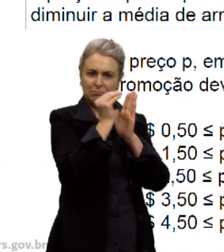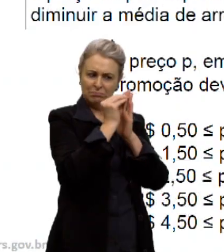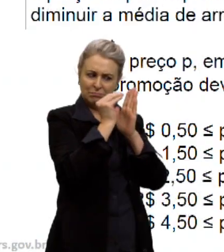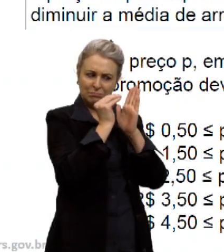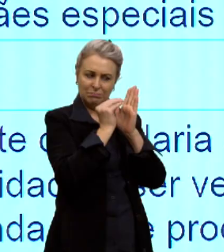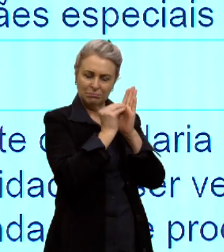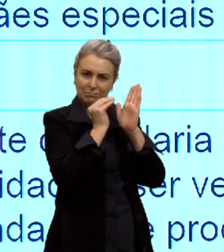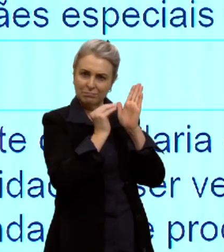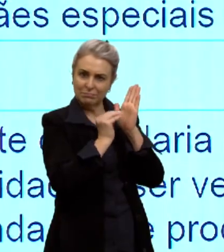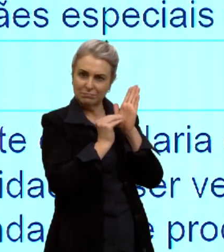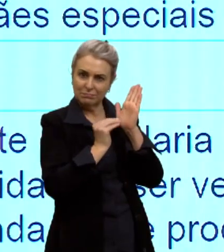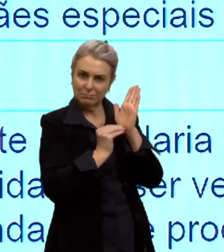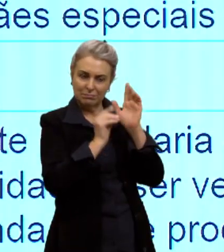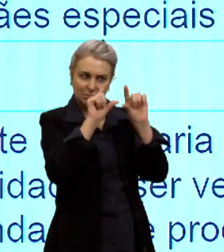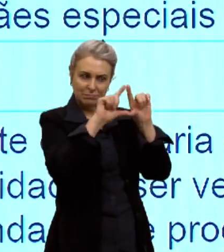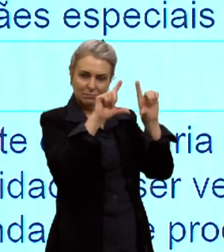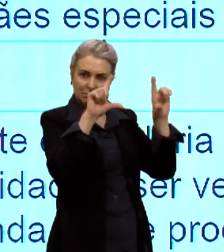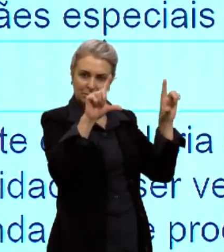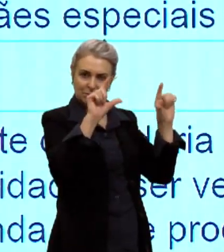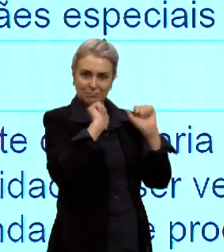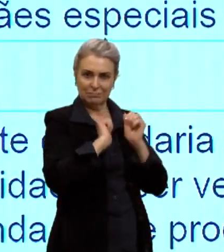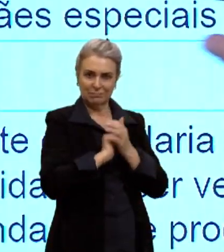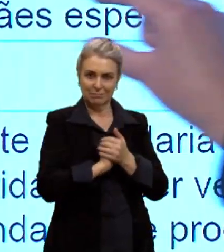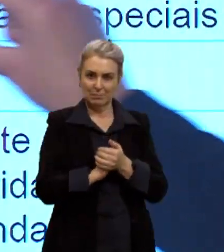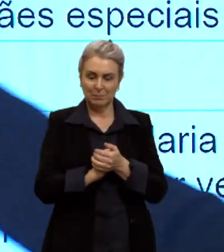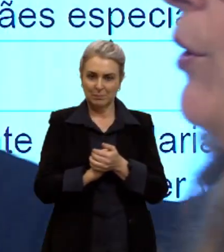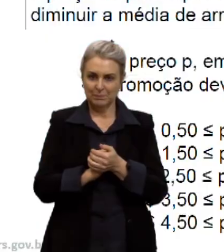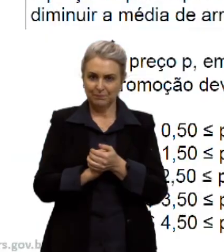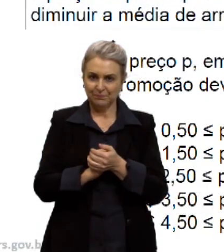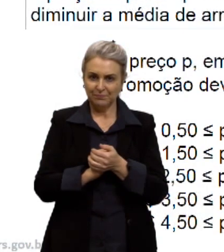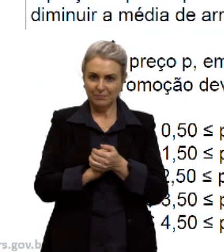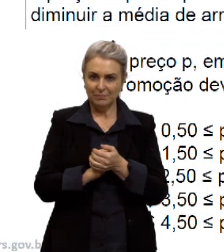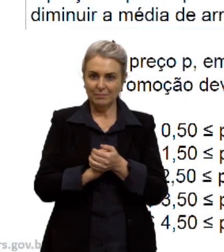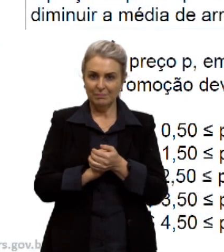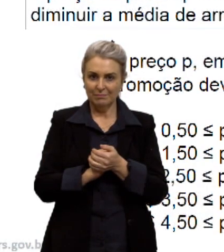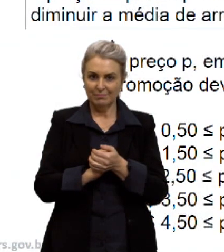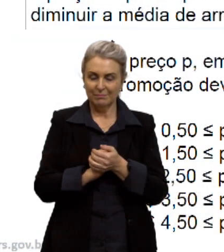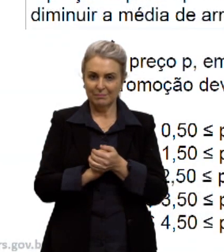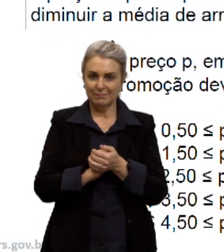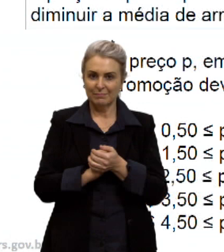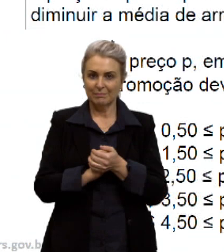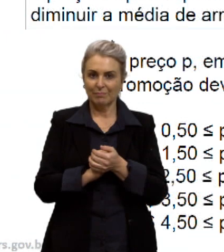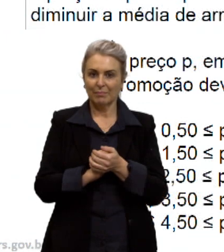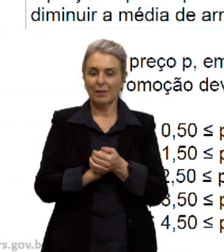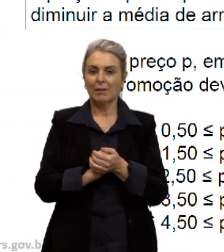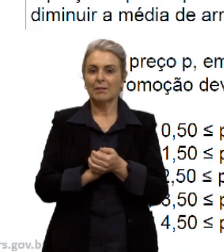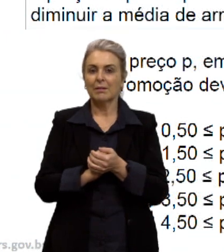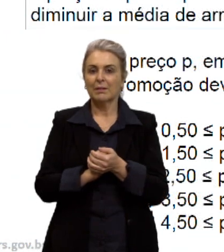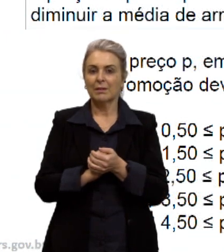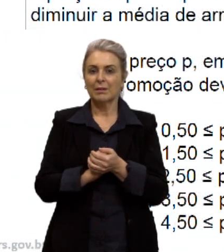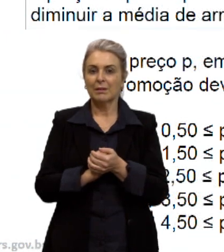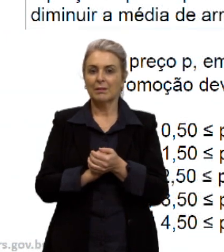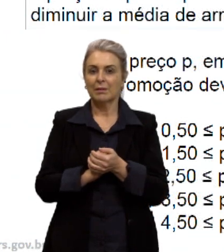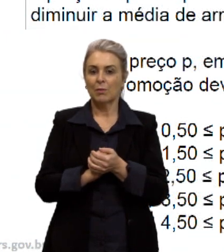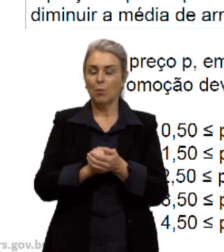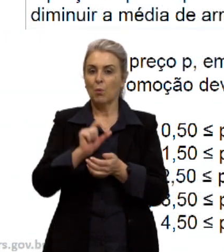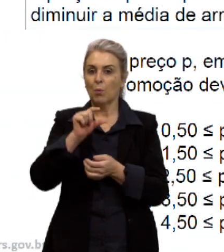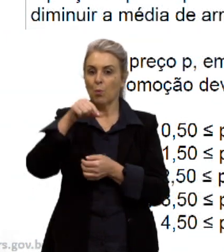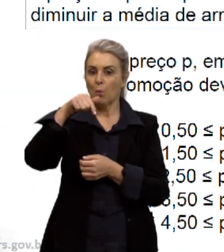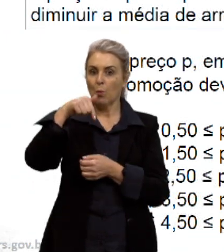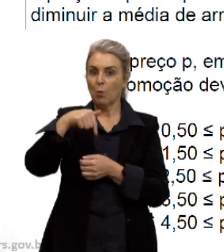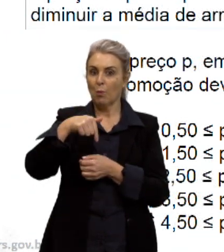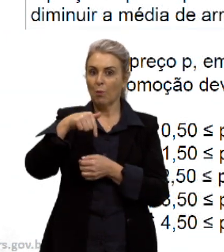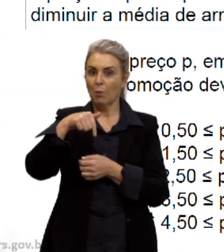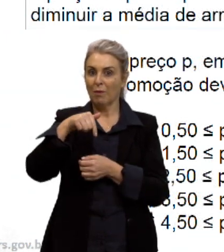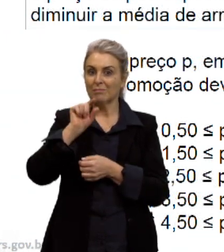certo? Essa aqui é uma situação que eu coloco para vocês, ó, na qual este Q